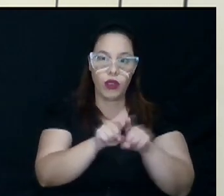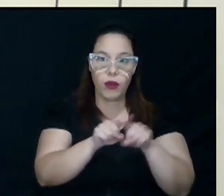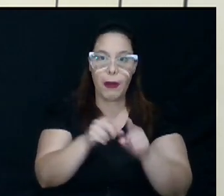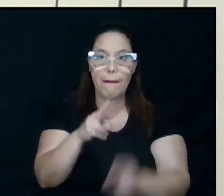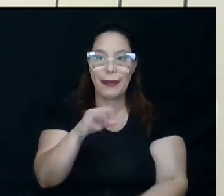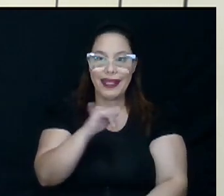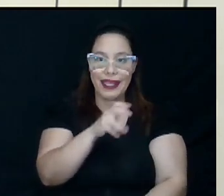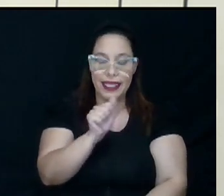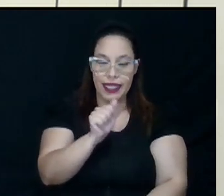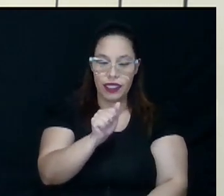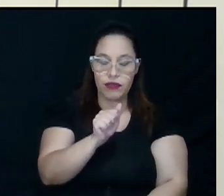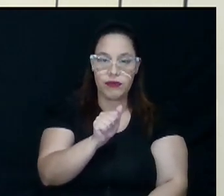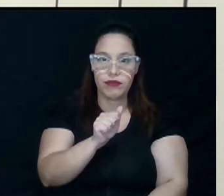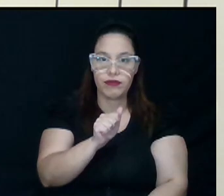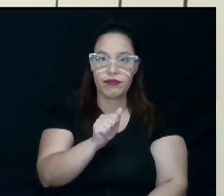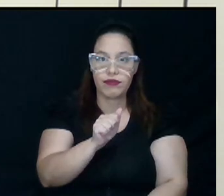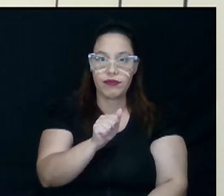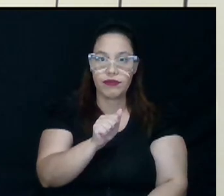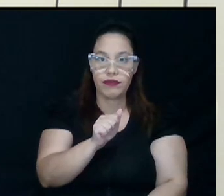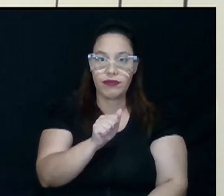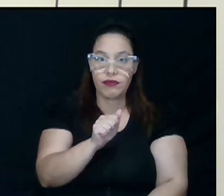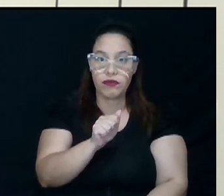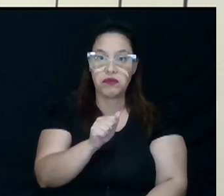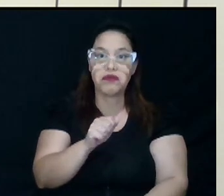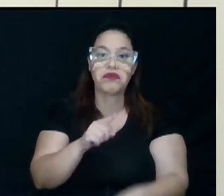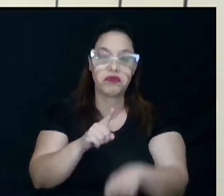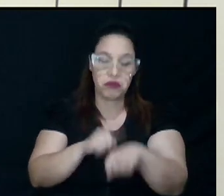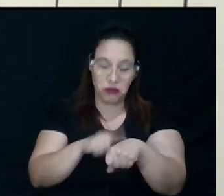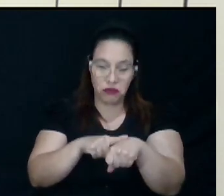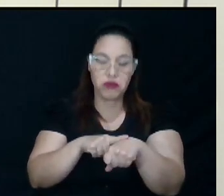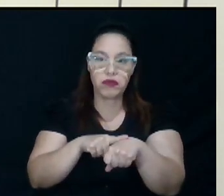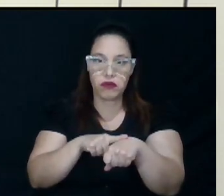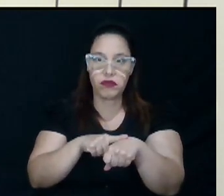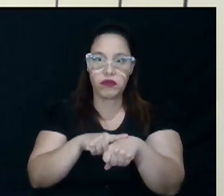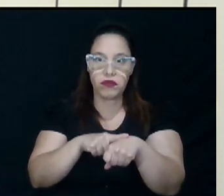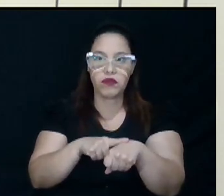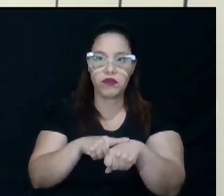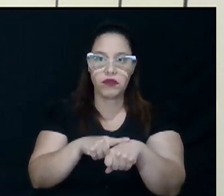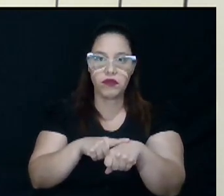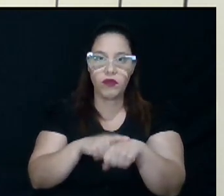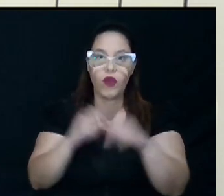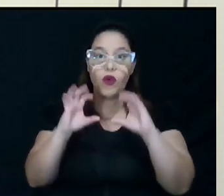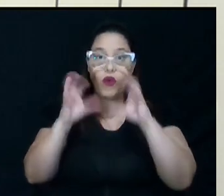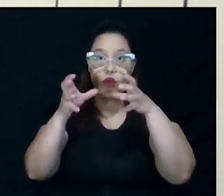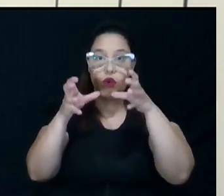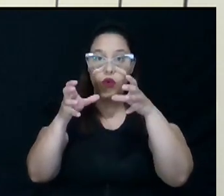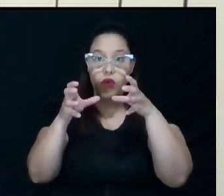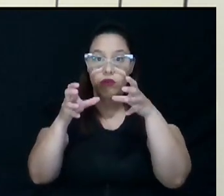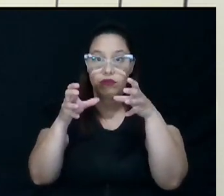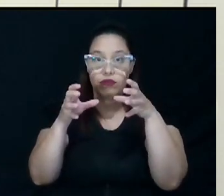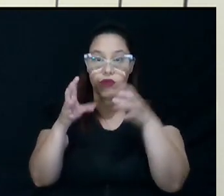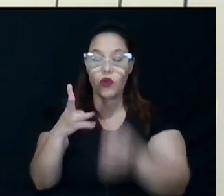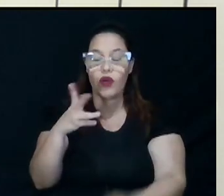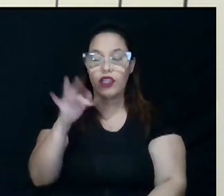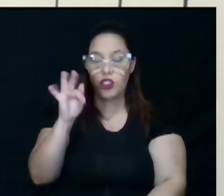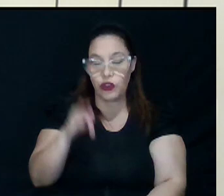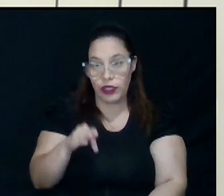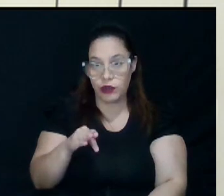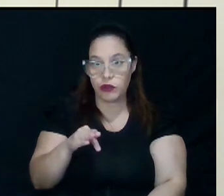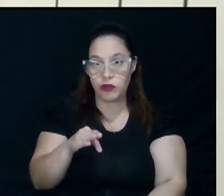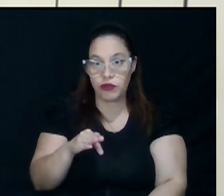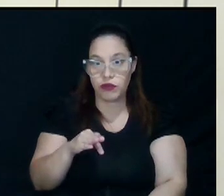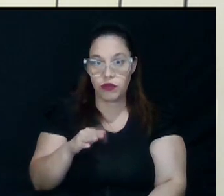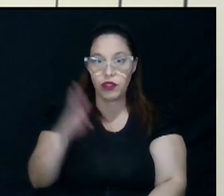de final. E no mesmo horário, às 4h da tarde, tem vôlei masculino, já é quartas de final, Brasil,